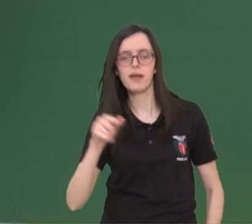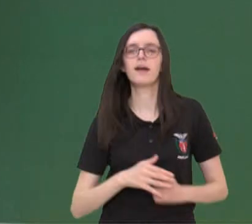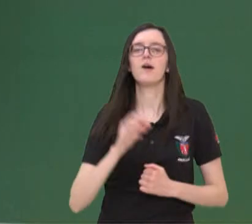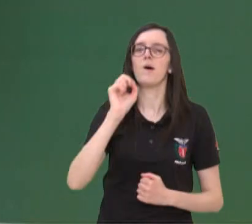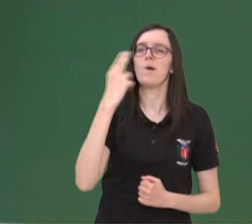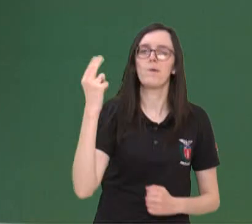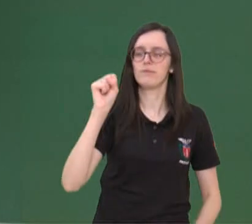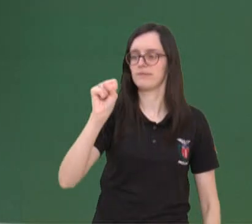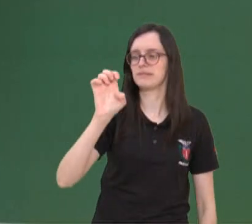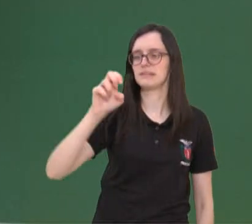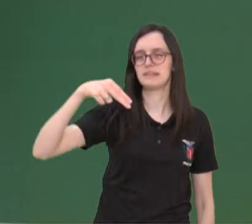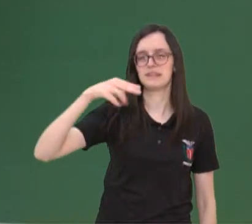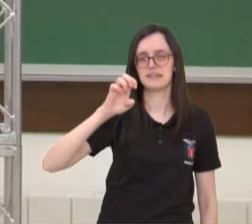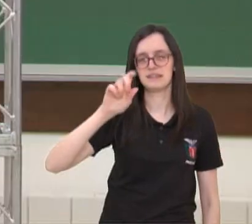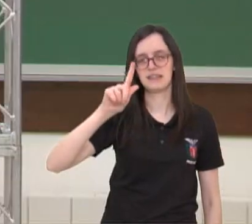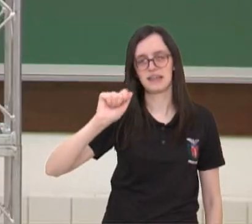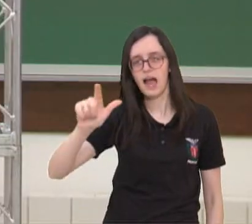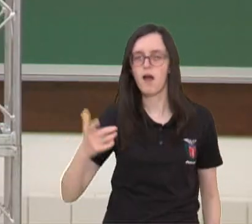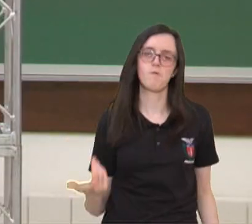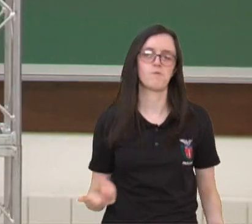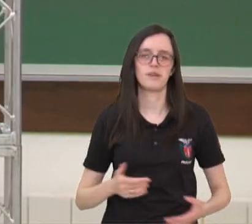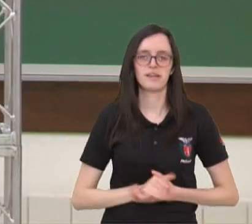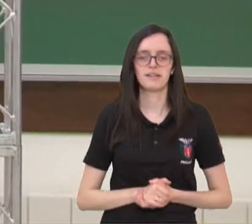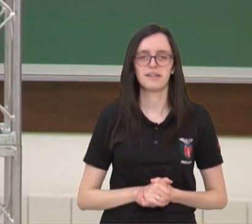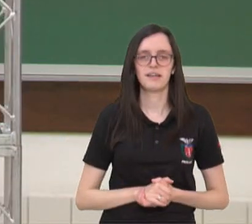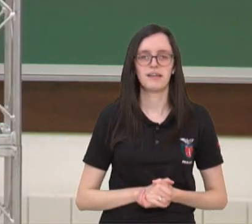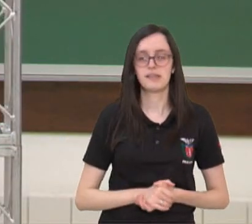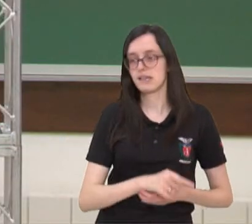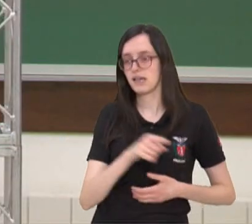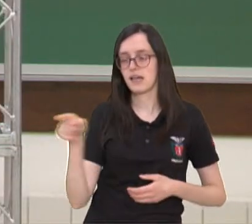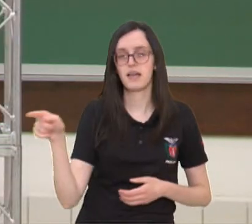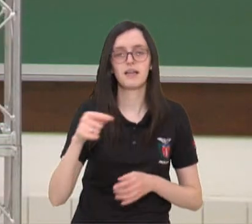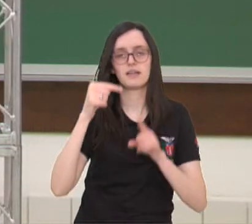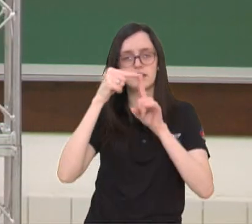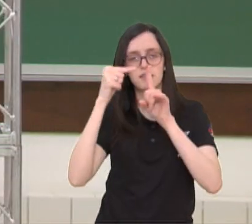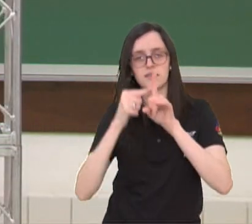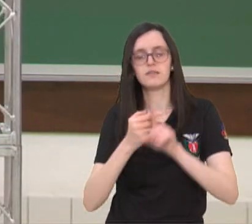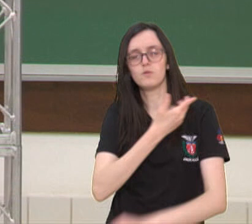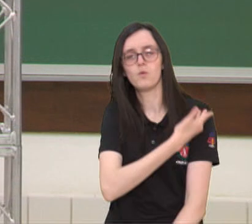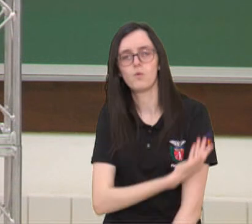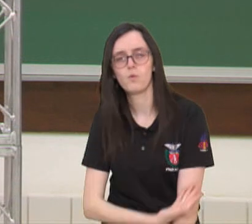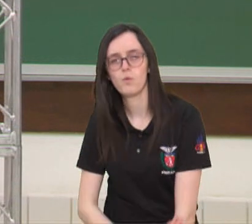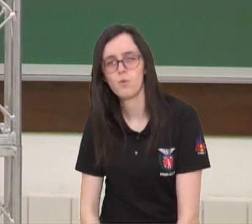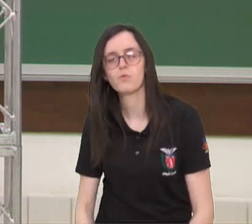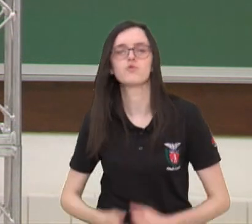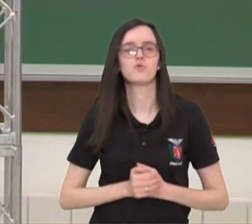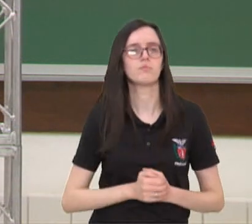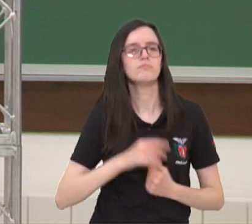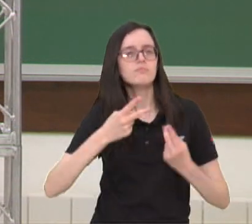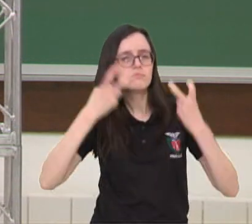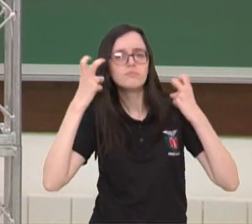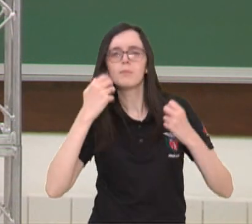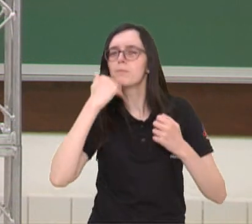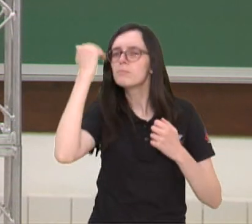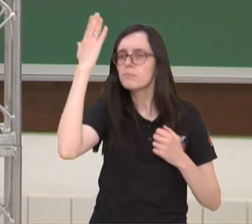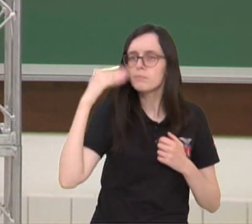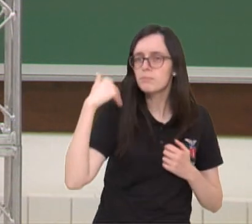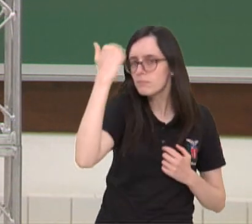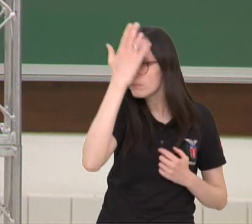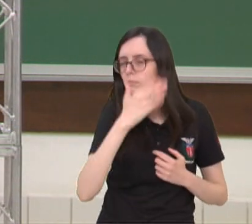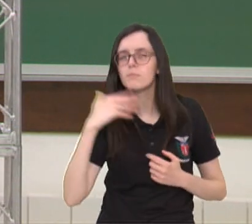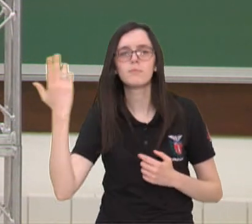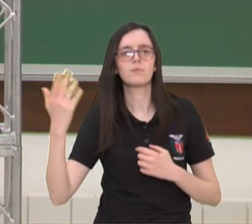o Senegal. Então, repare que esses tipos de costumes, olha, repare a pintura,